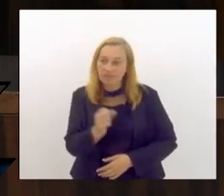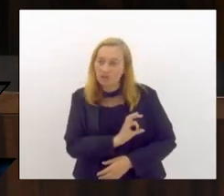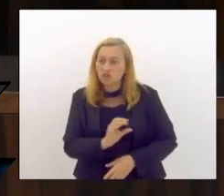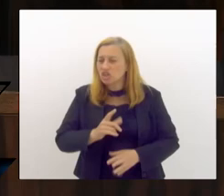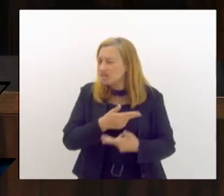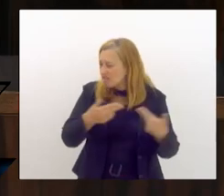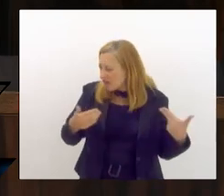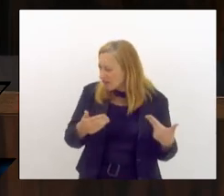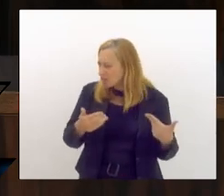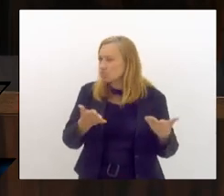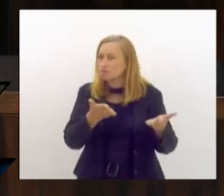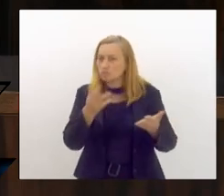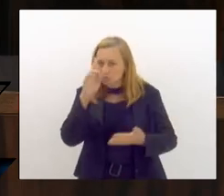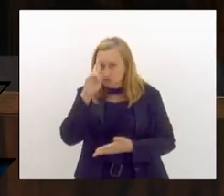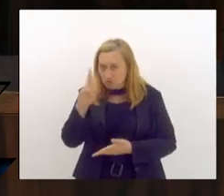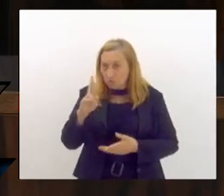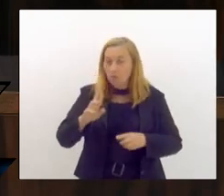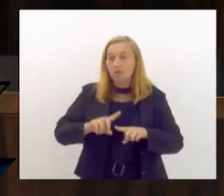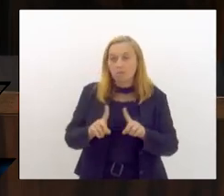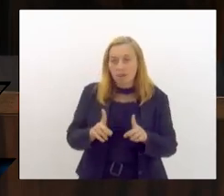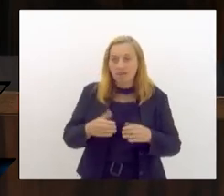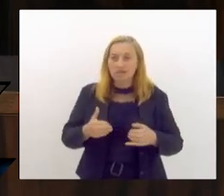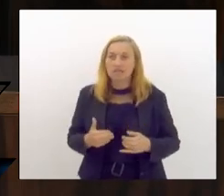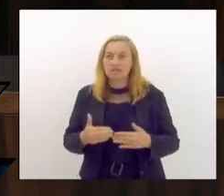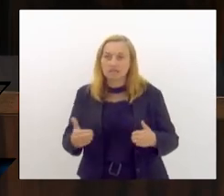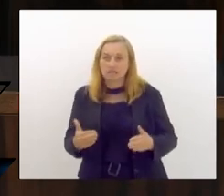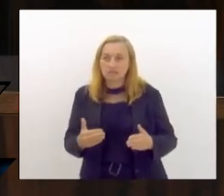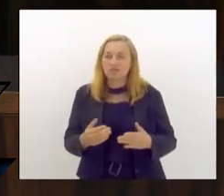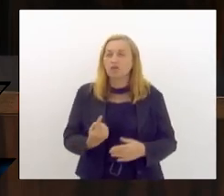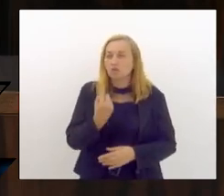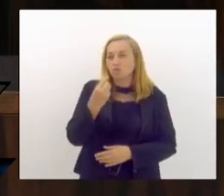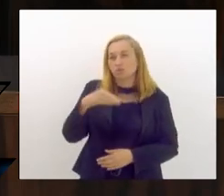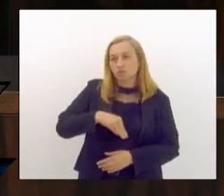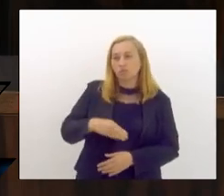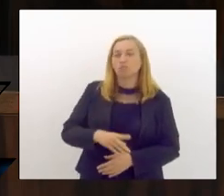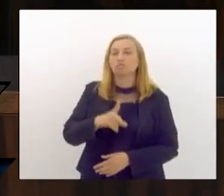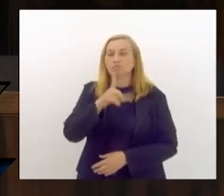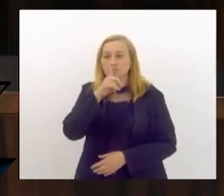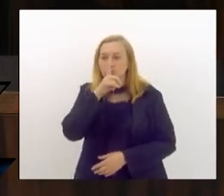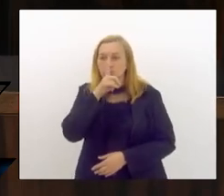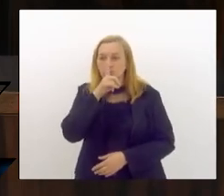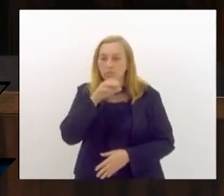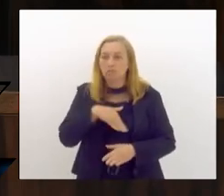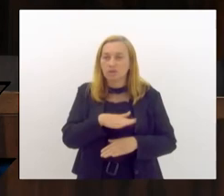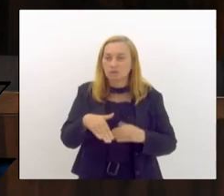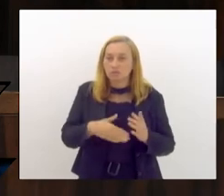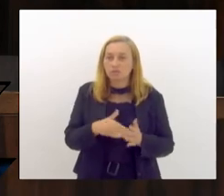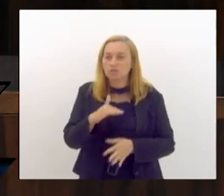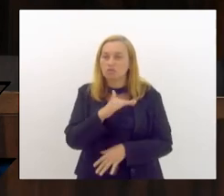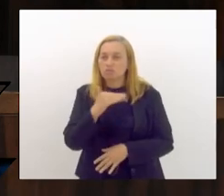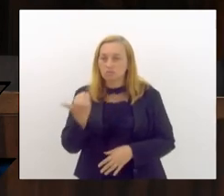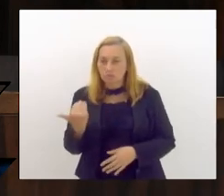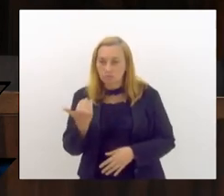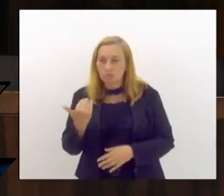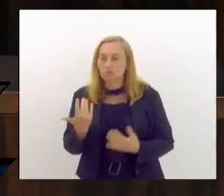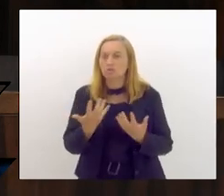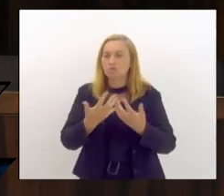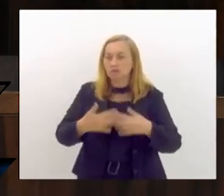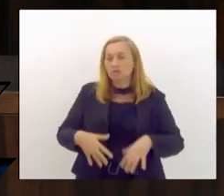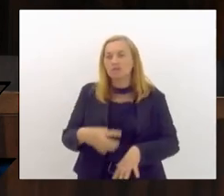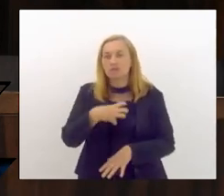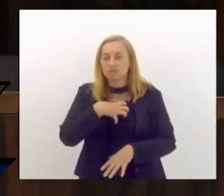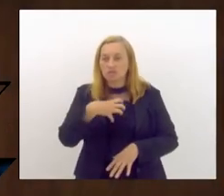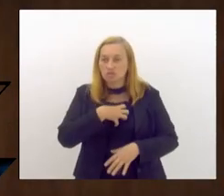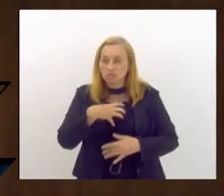vários, como Vossa Excelência, mas abrimos a sessão fazendo um minuto de silêncio às vítimas de Petrópolis. Então, temos o maior